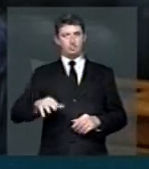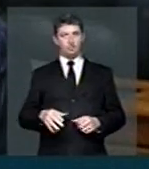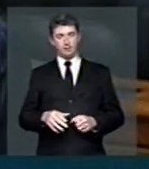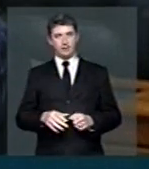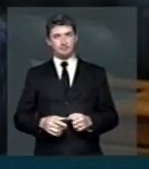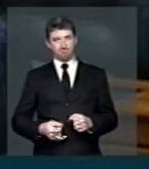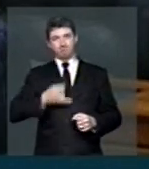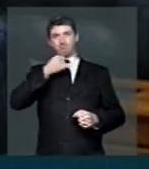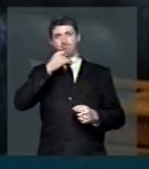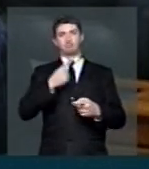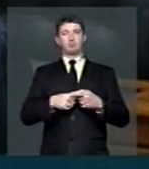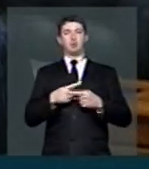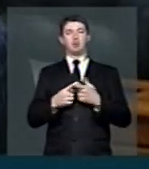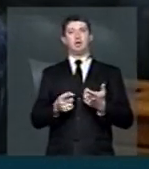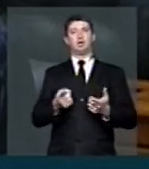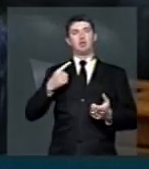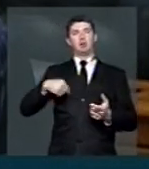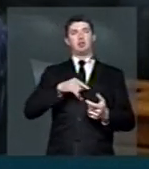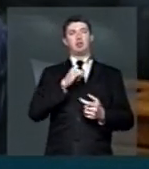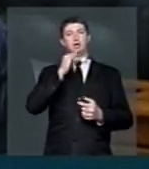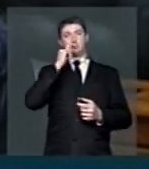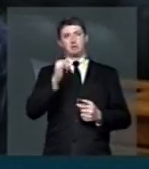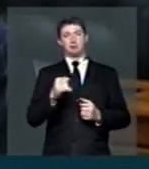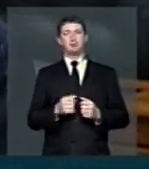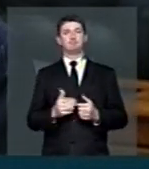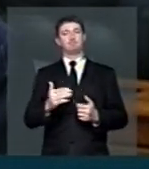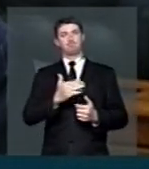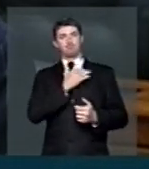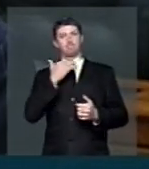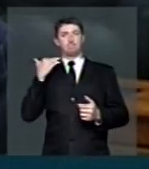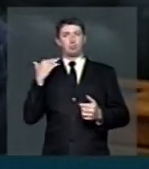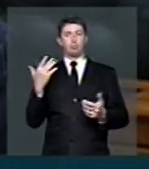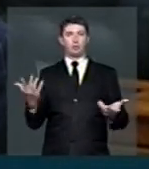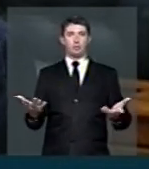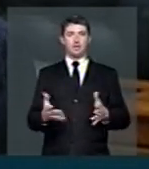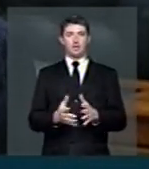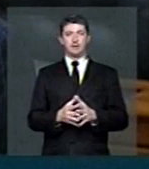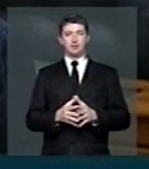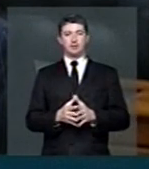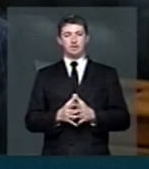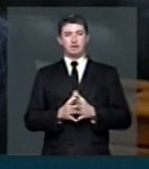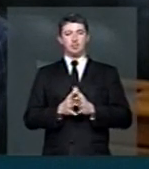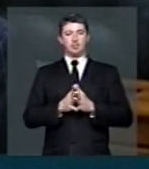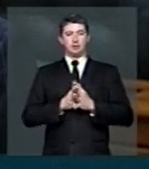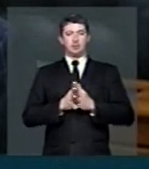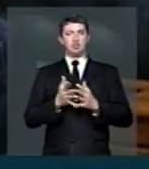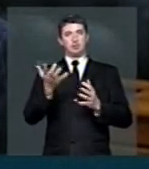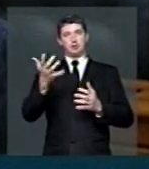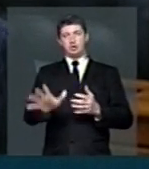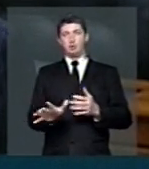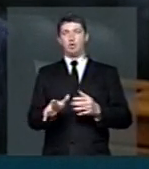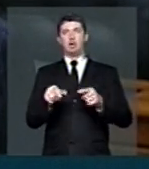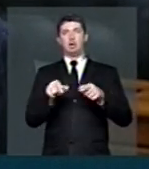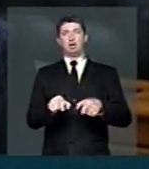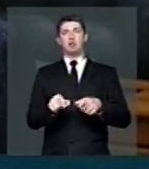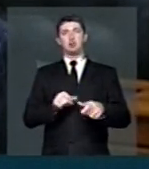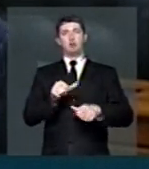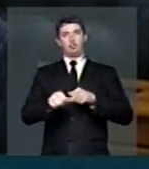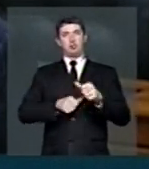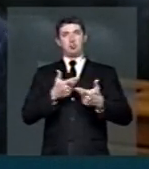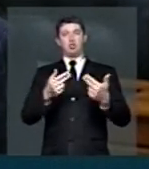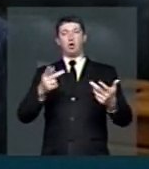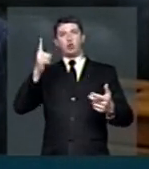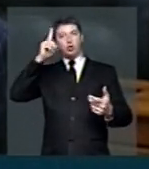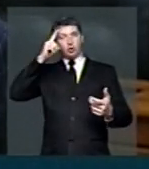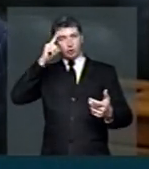Com tristeza que nós viemos lamentar e espero que isso não se transforme numa